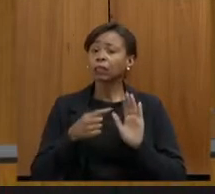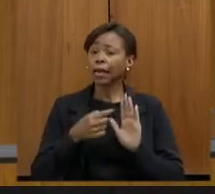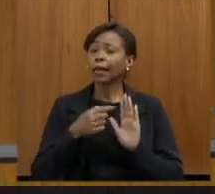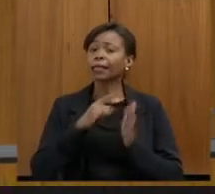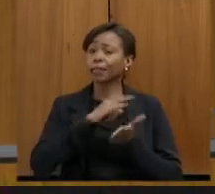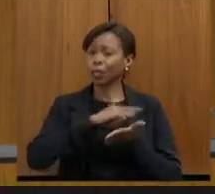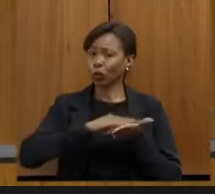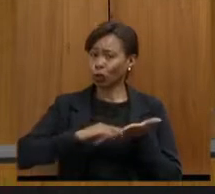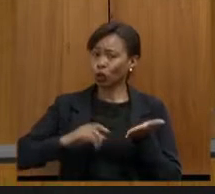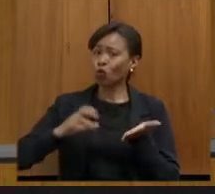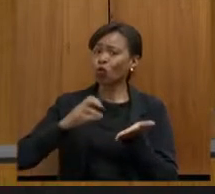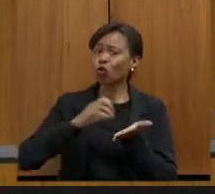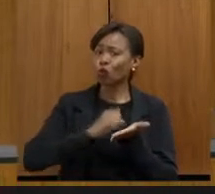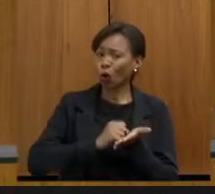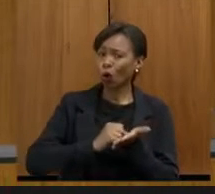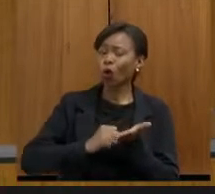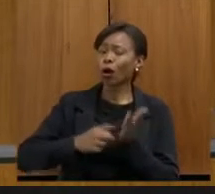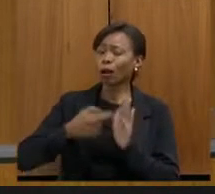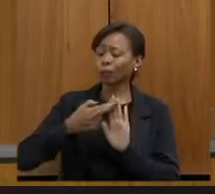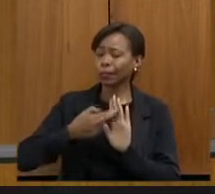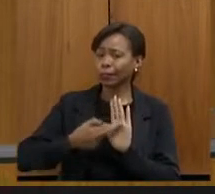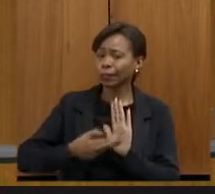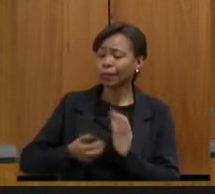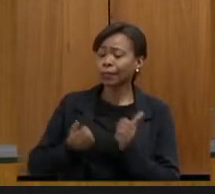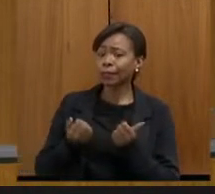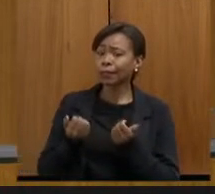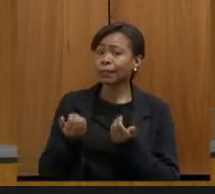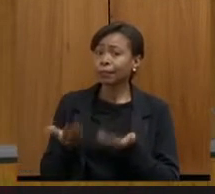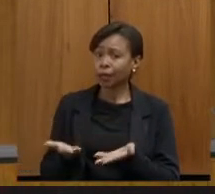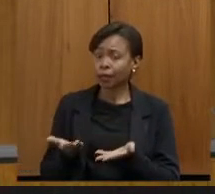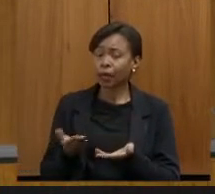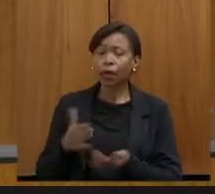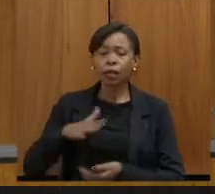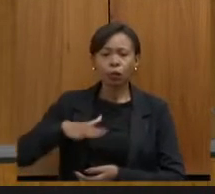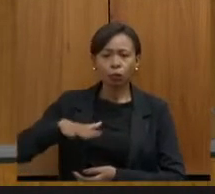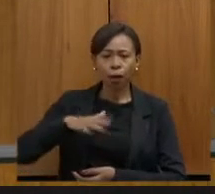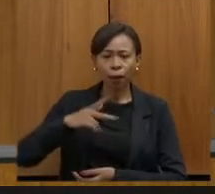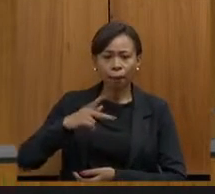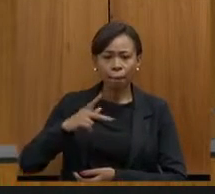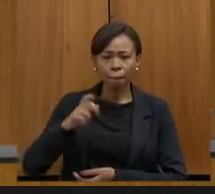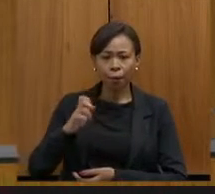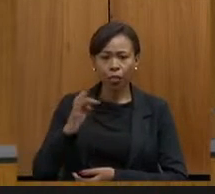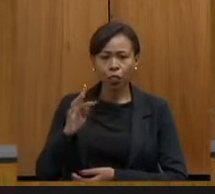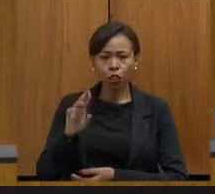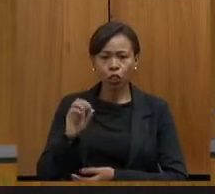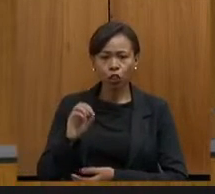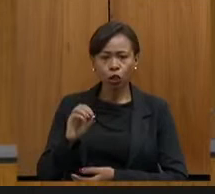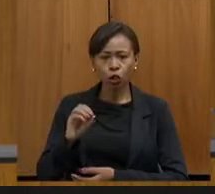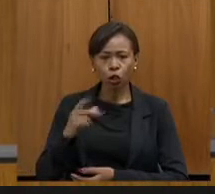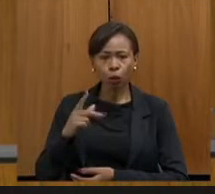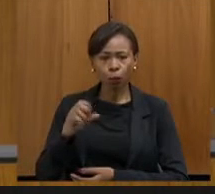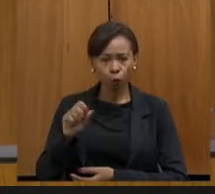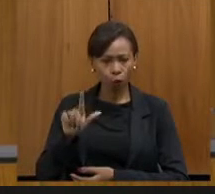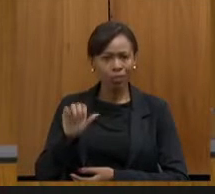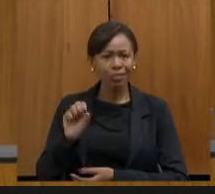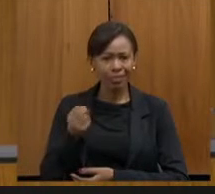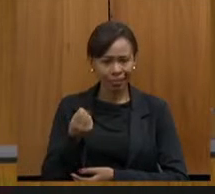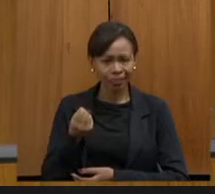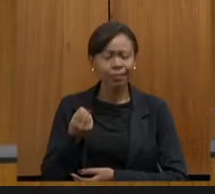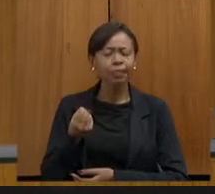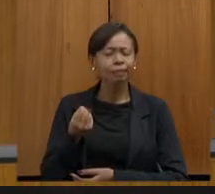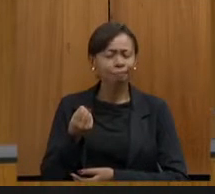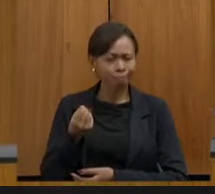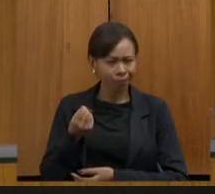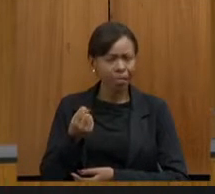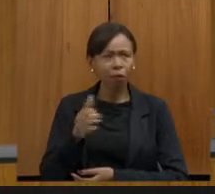deputada, como já foi falado por ela, a questão do bairro Petrópolis, é um bairro onde tem ainda